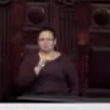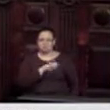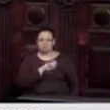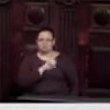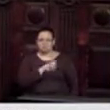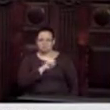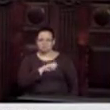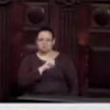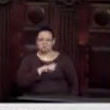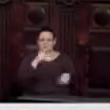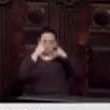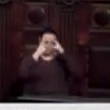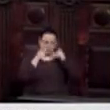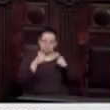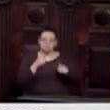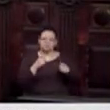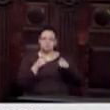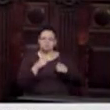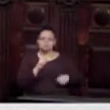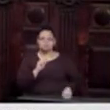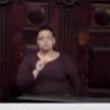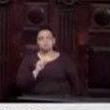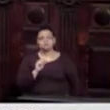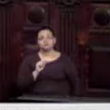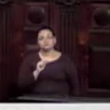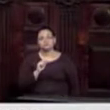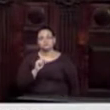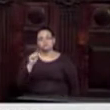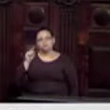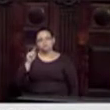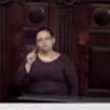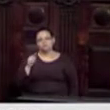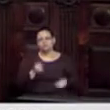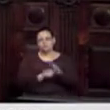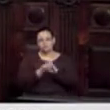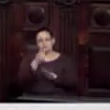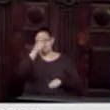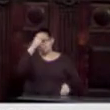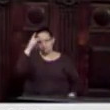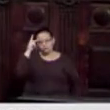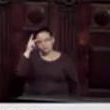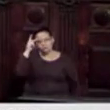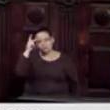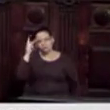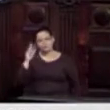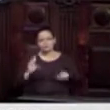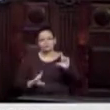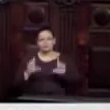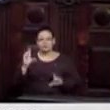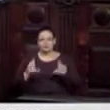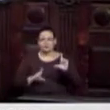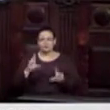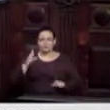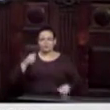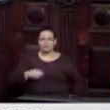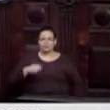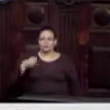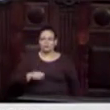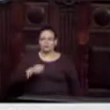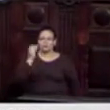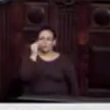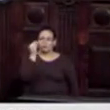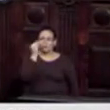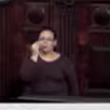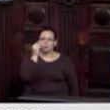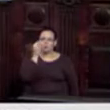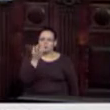crueldade, essa violência que levou ao hospital várias pessoas. A própria rede de televisão foi obrigada a mostrar, embora querendo